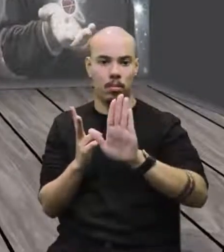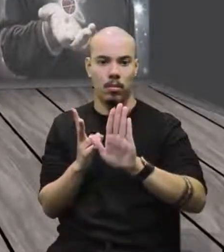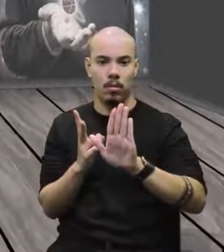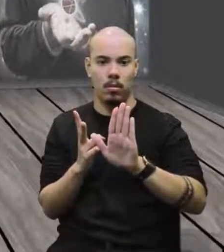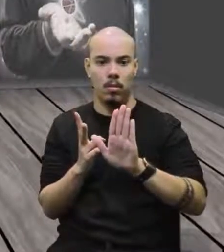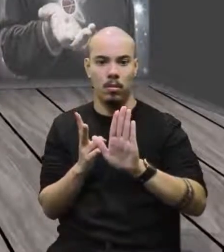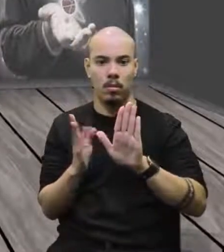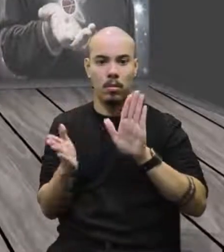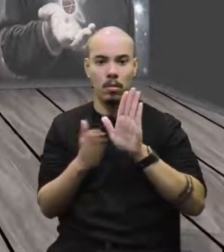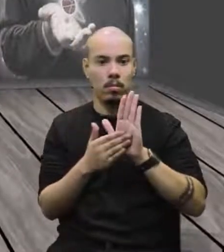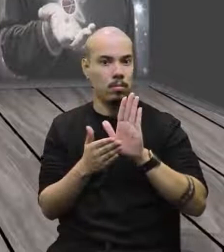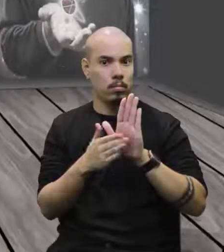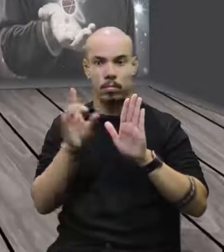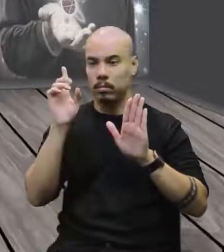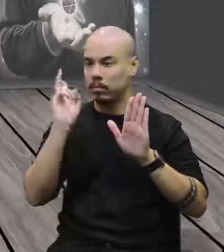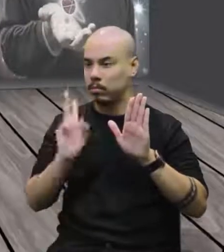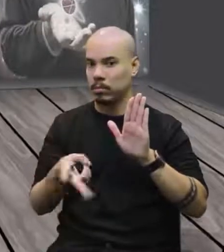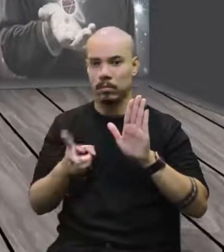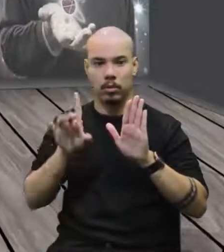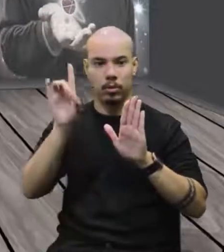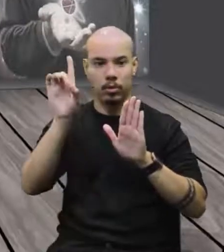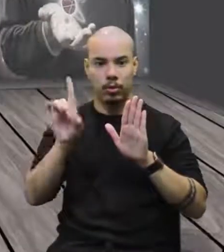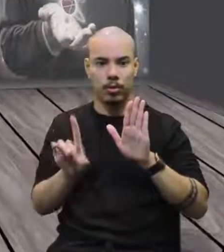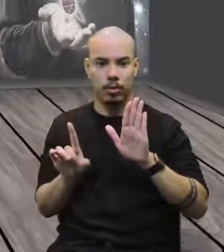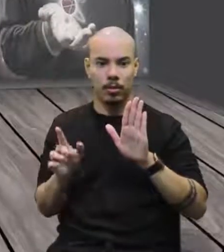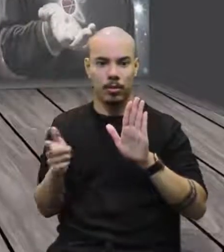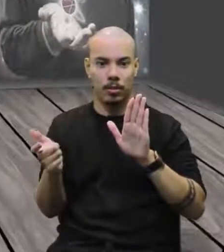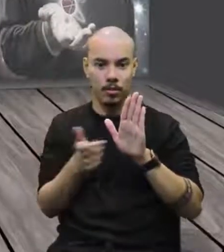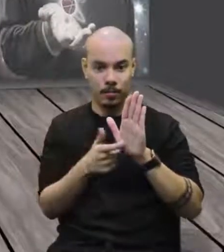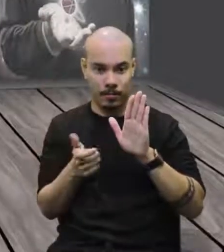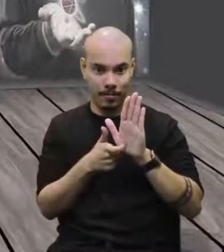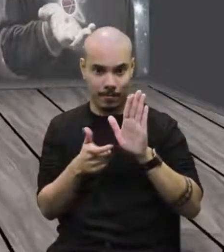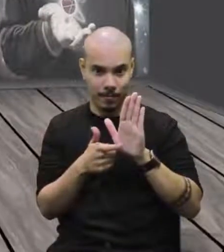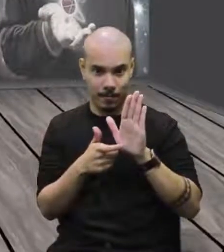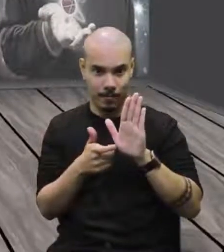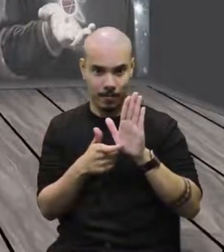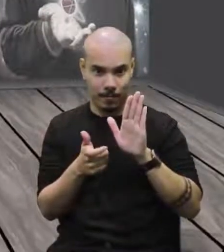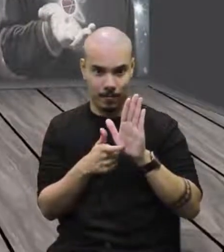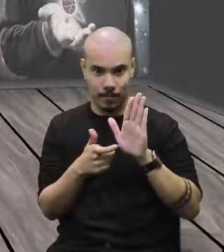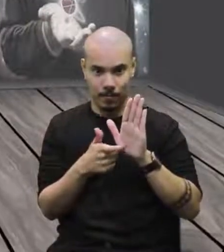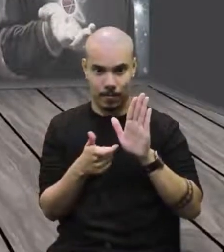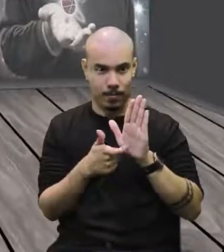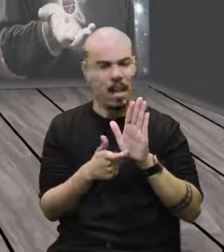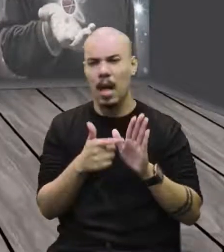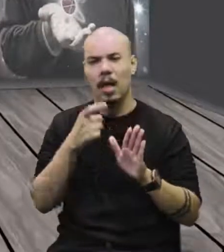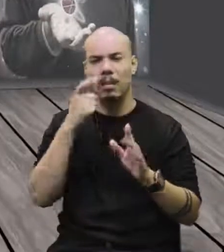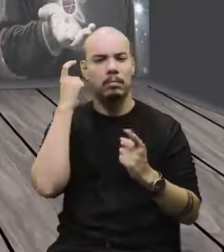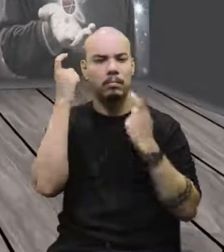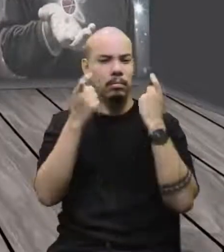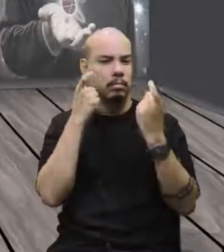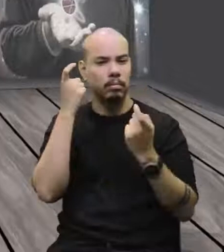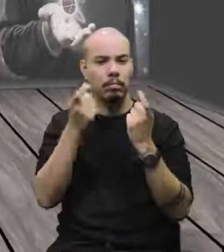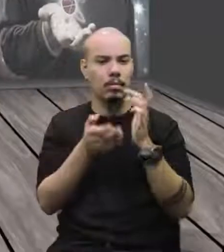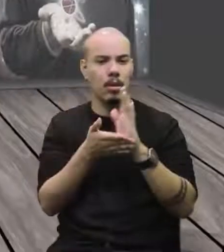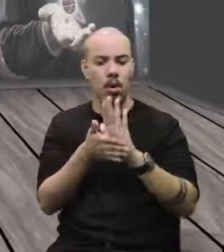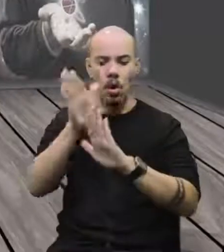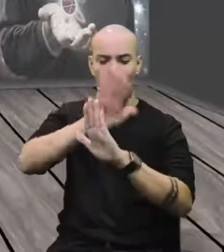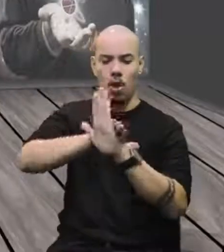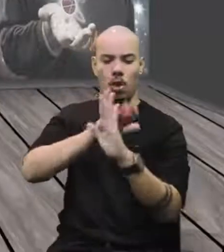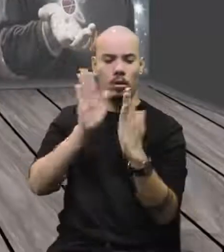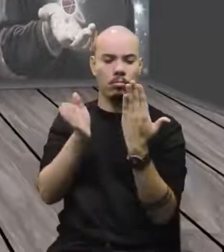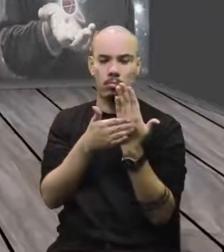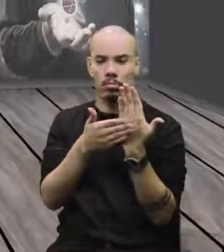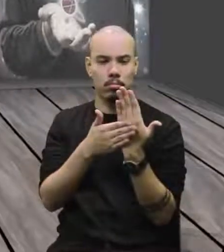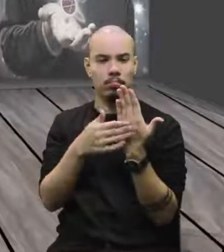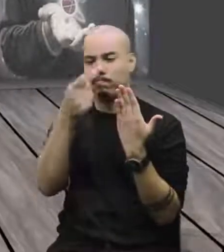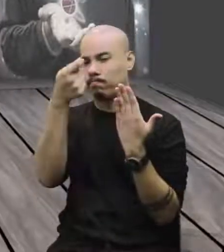Então, mão direita, né? Nossa mão aqui que é a direita. Sempre a parte da frente. Agora não precisa preocupar com as costas quando é corrente. Isso. Só a parte